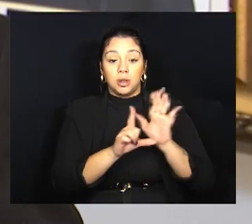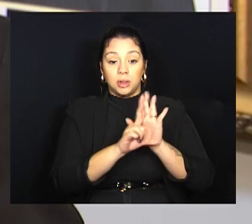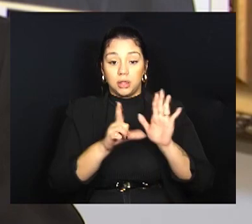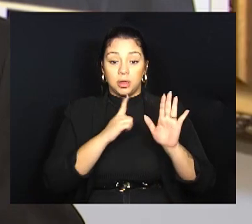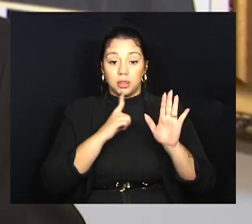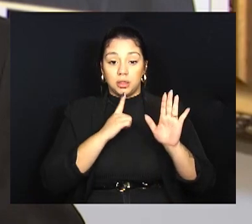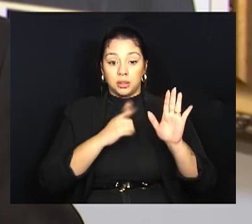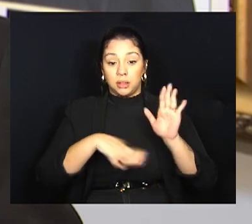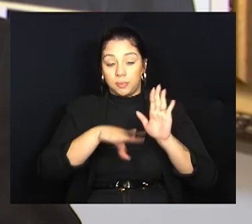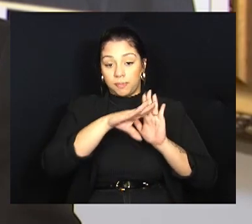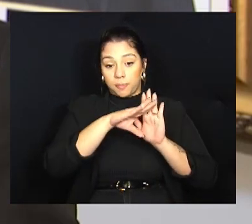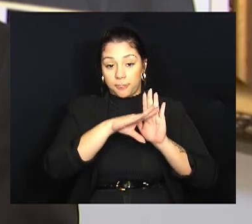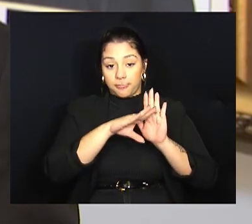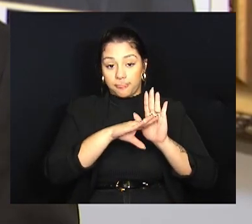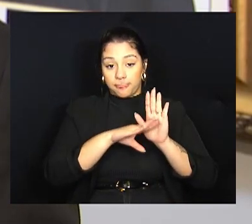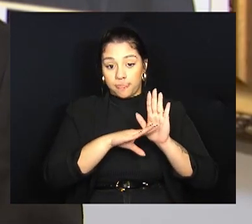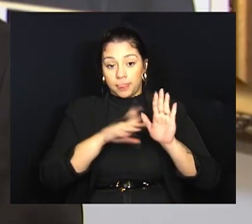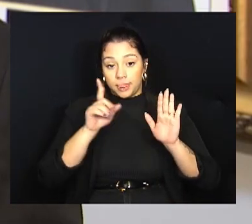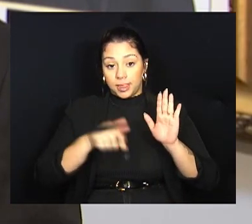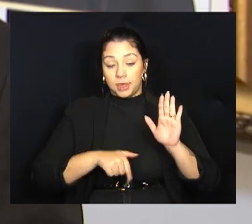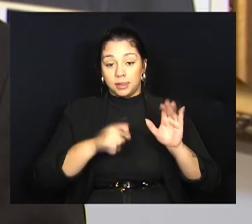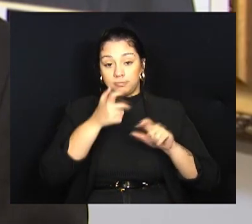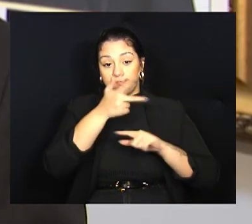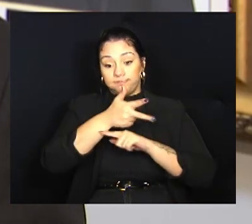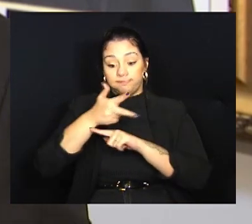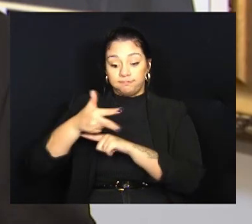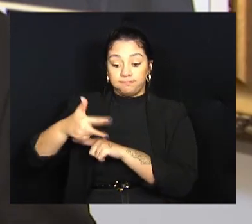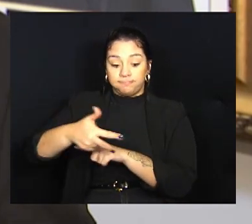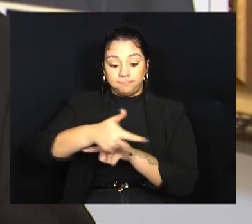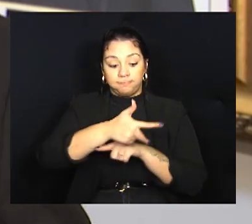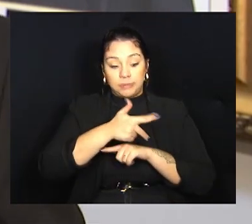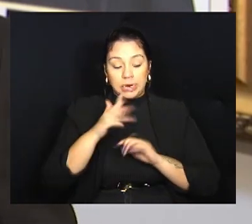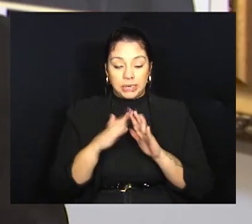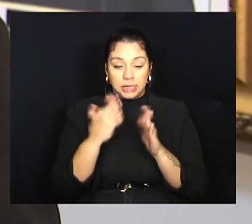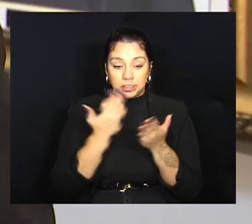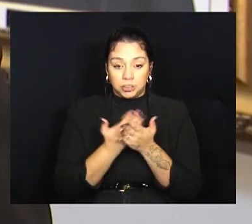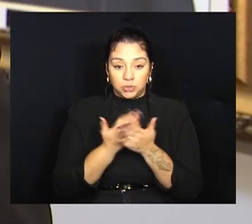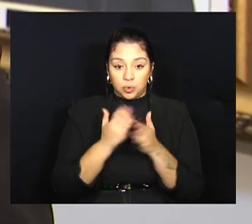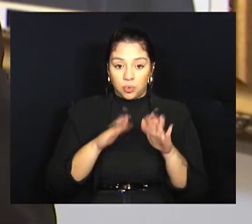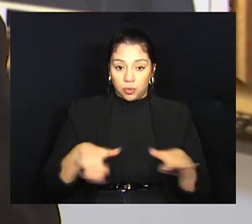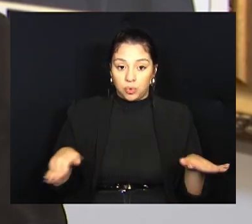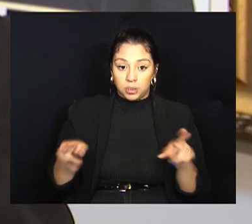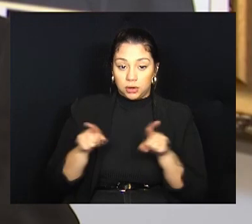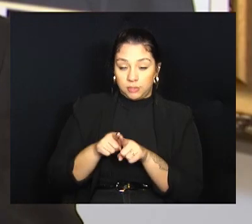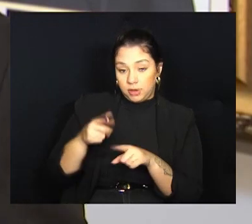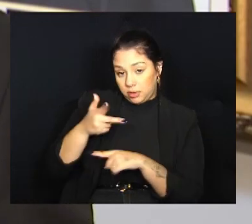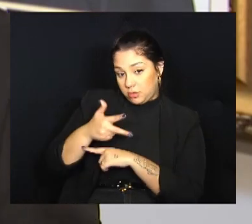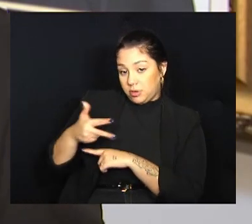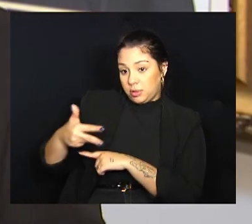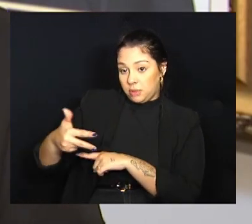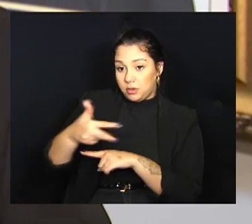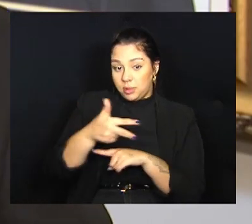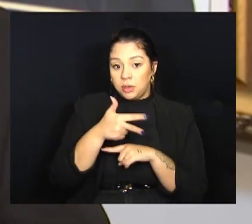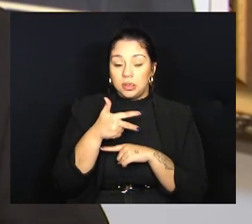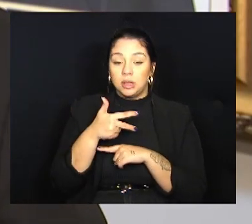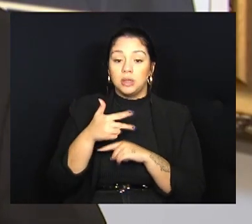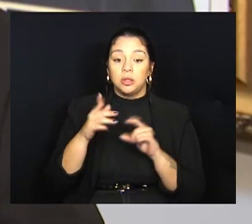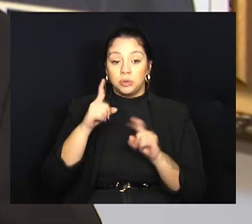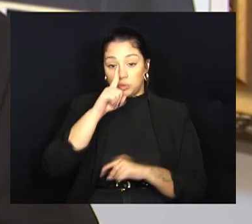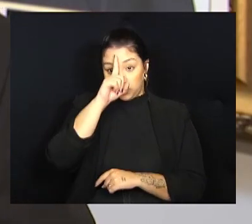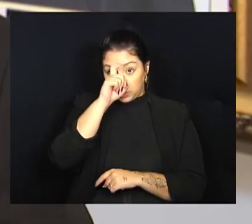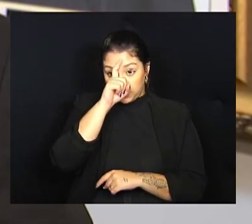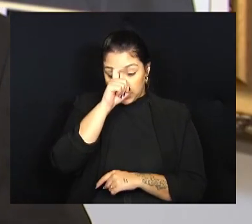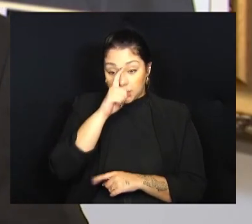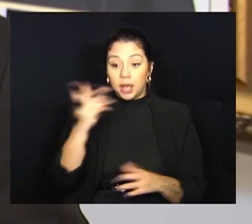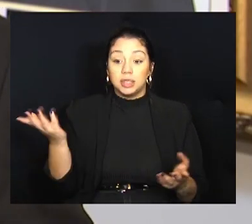estipula a colocação de câmeras nas creches, colocação de câmera nos hospitais. Então,